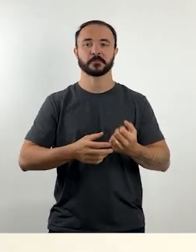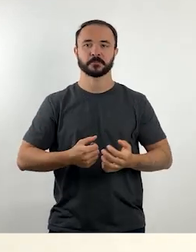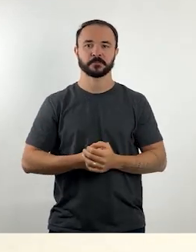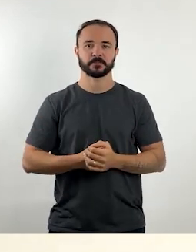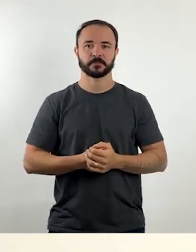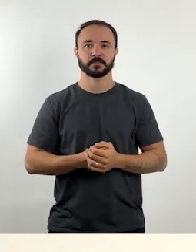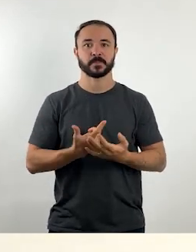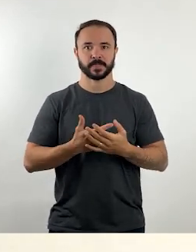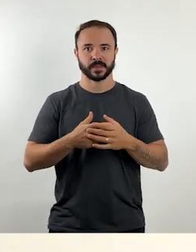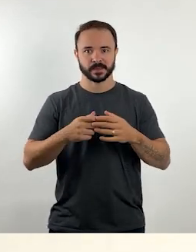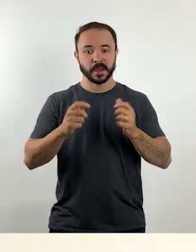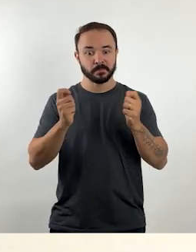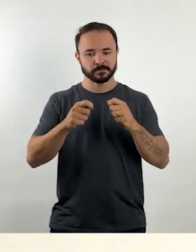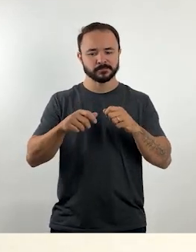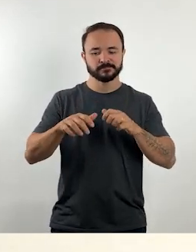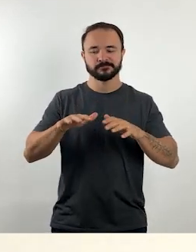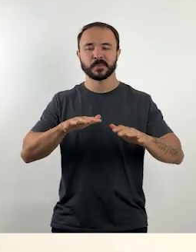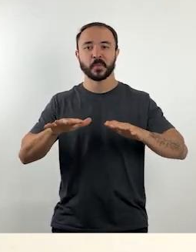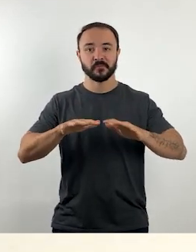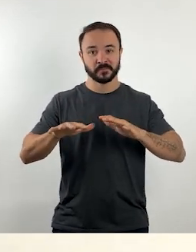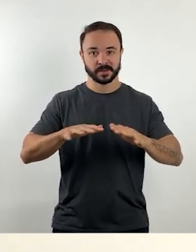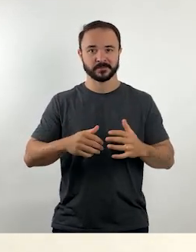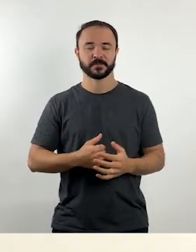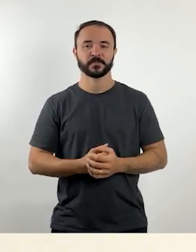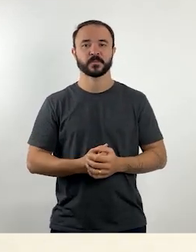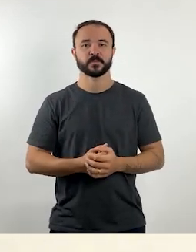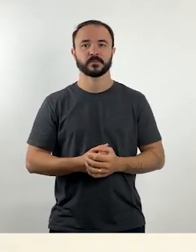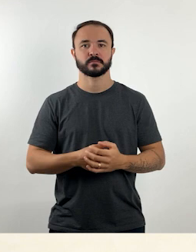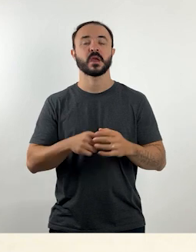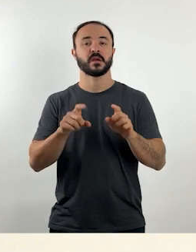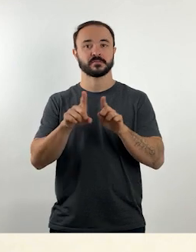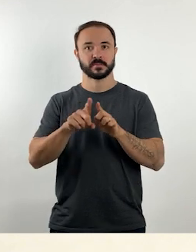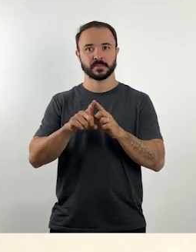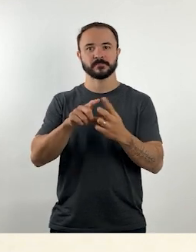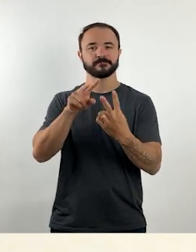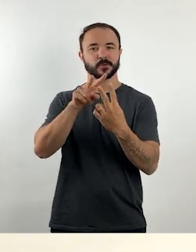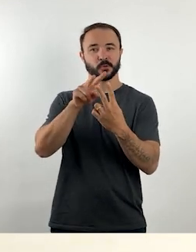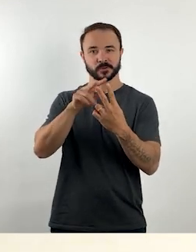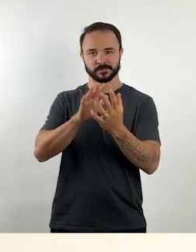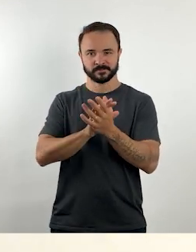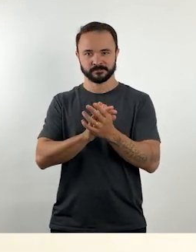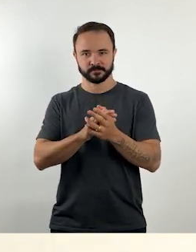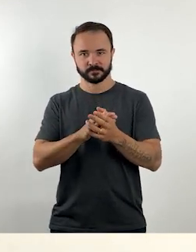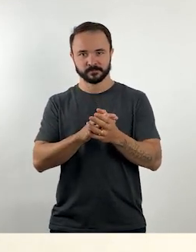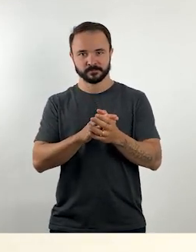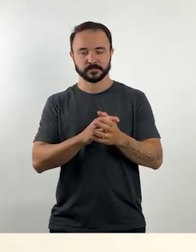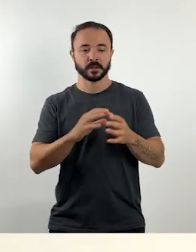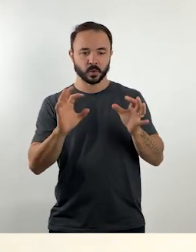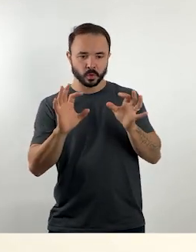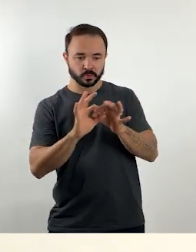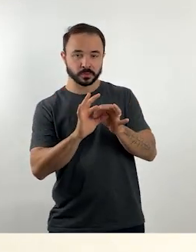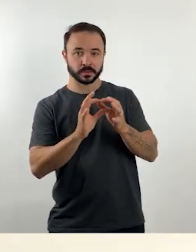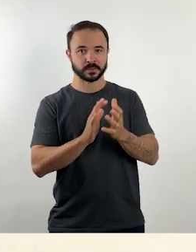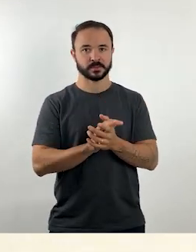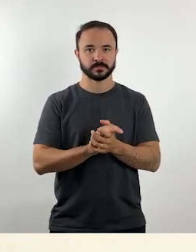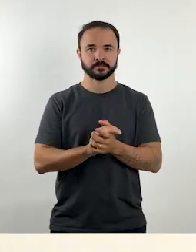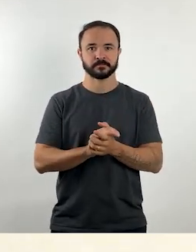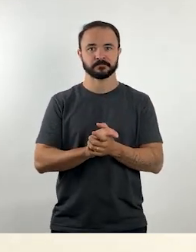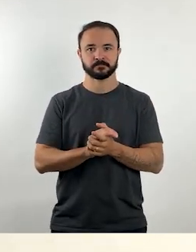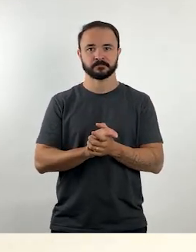onde ele vai dar o movimento. Tá? Além disso, coloco dois pinozinhos, um desse